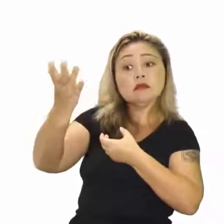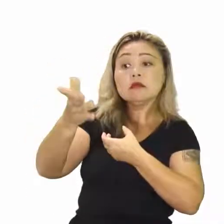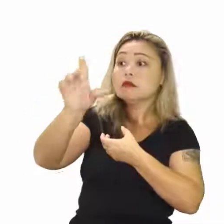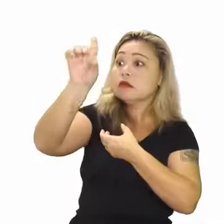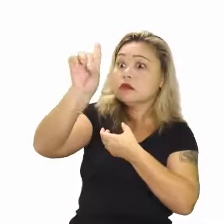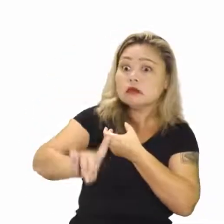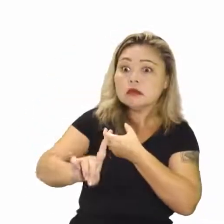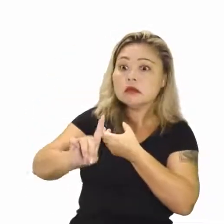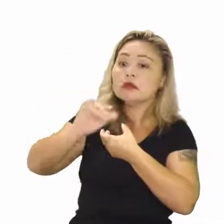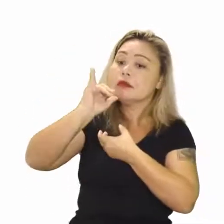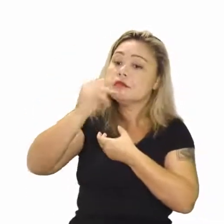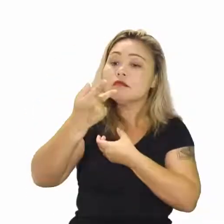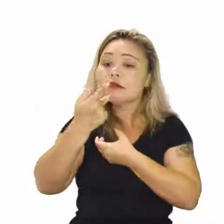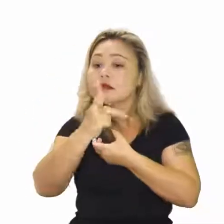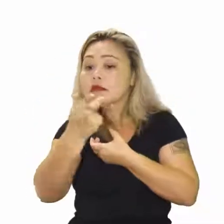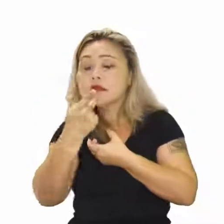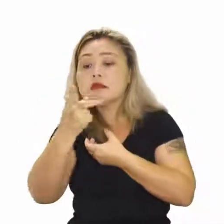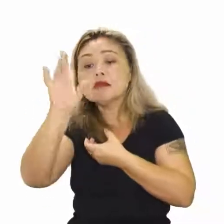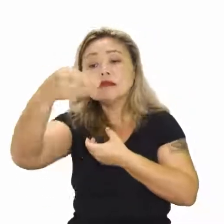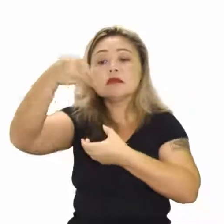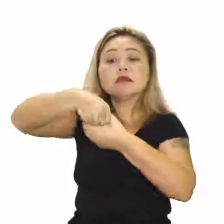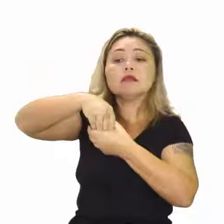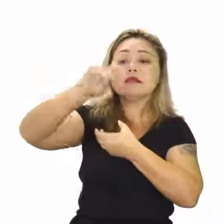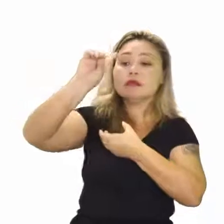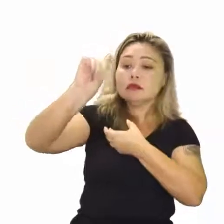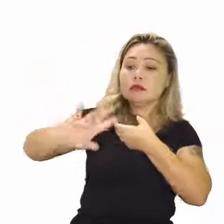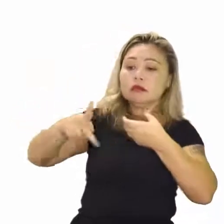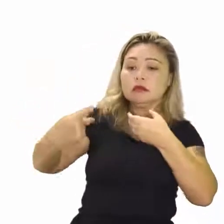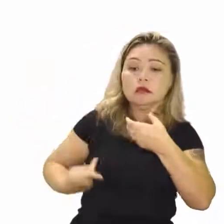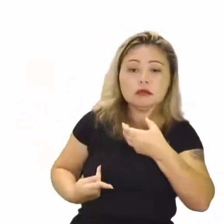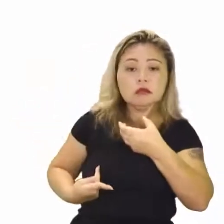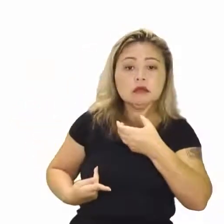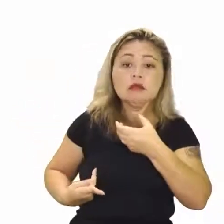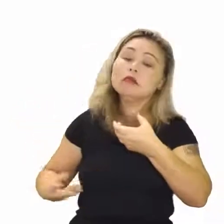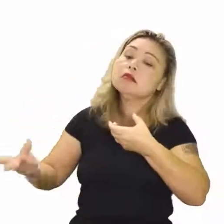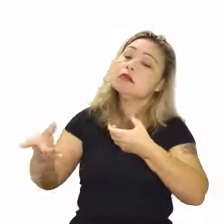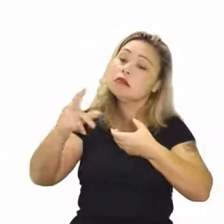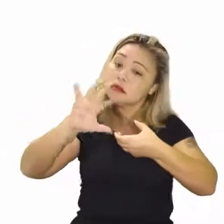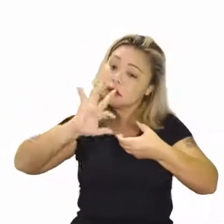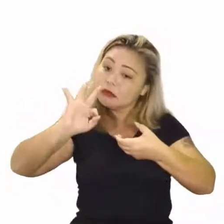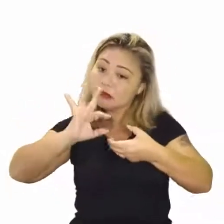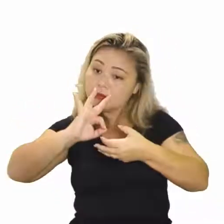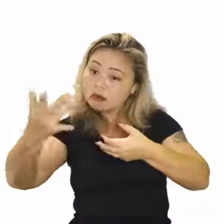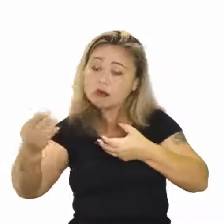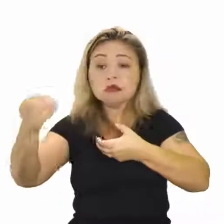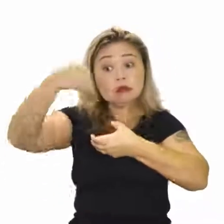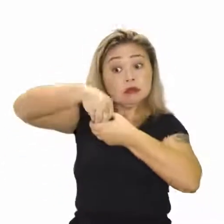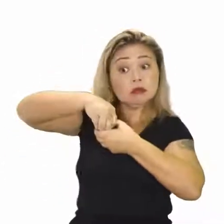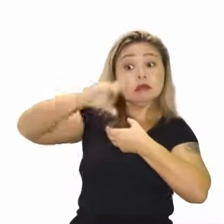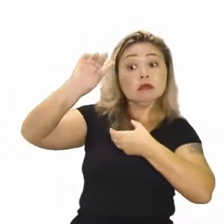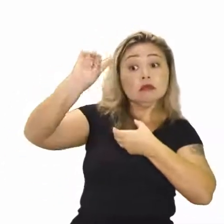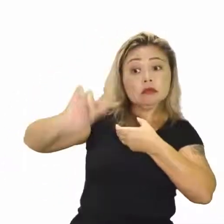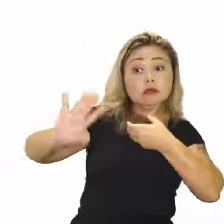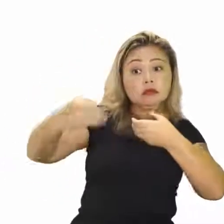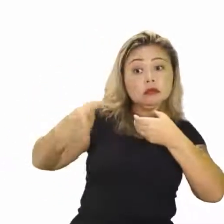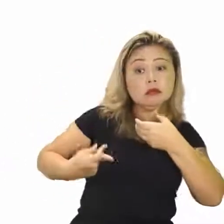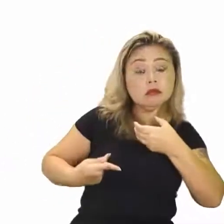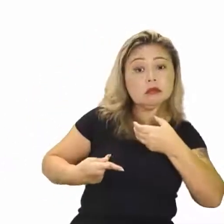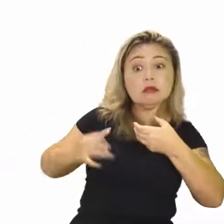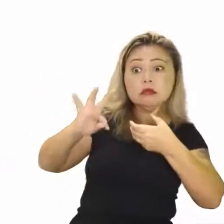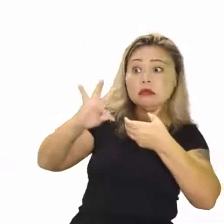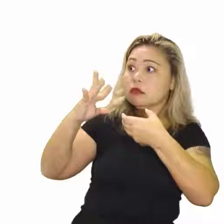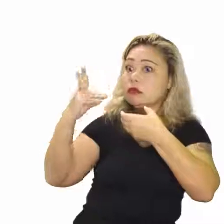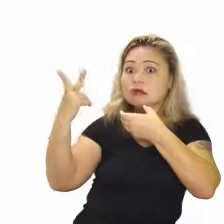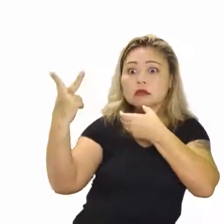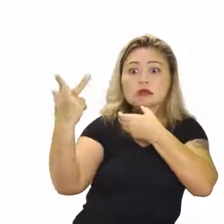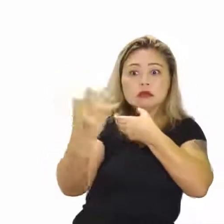Direito a se expressar? É direito humano. Direito à liberdade? É direito humano. Então,